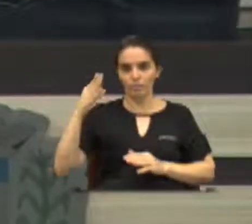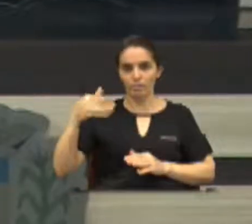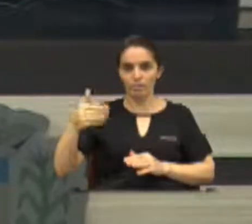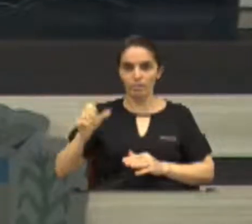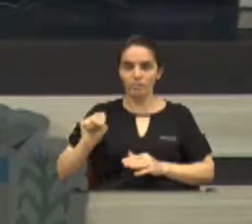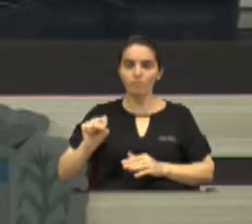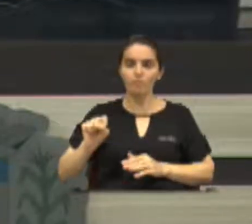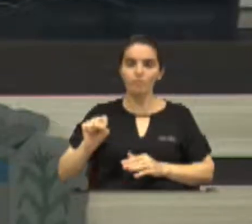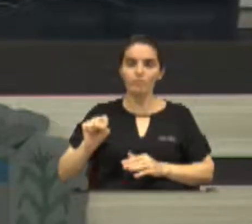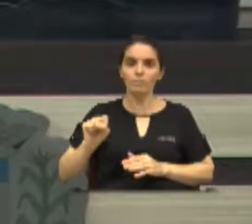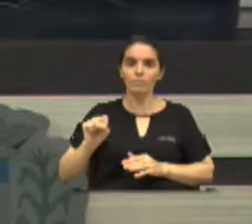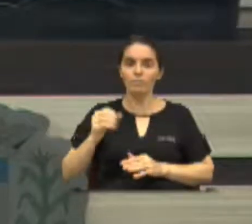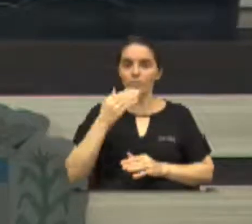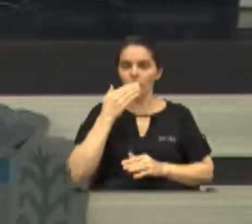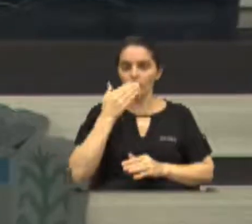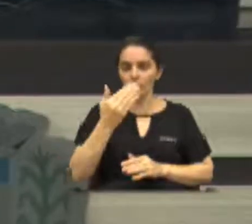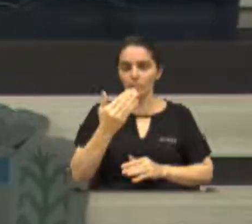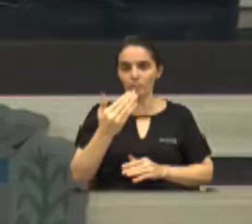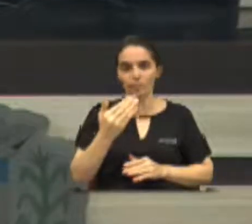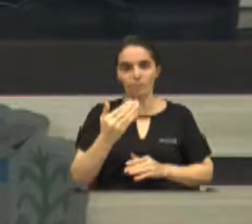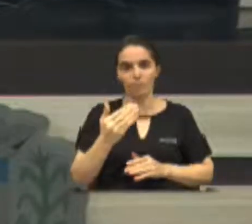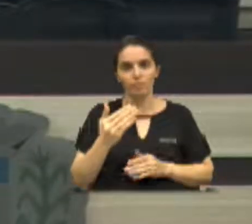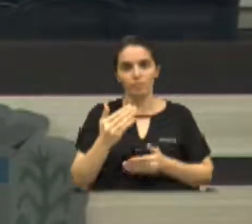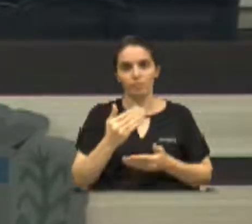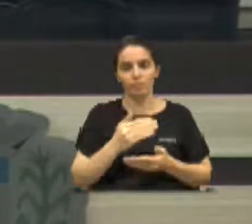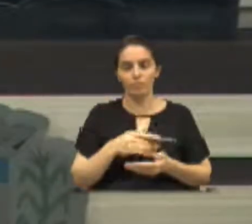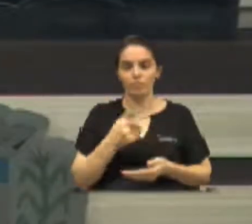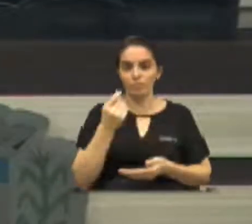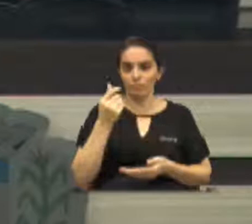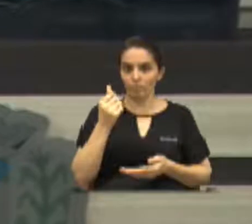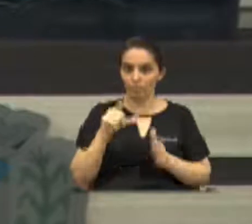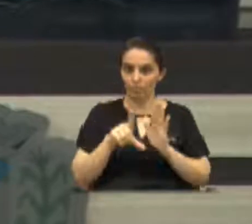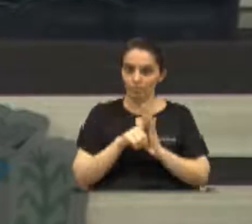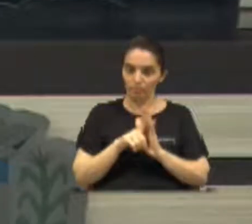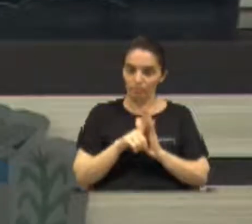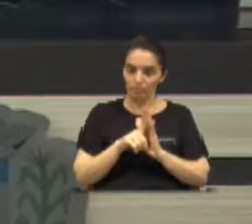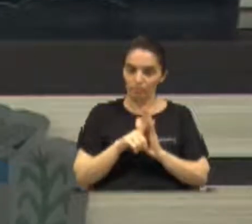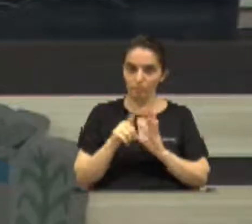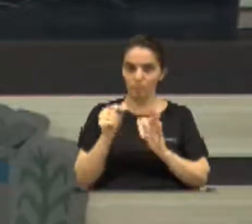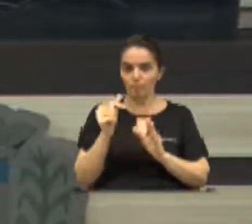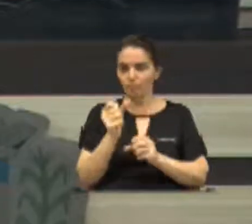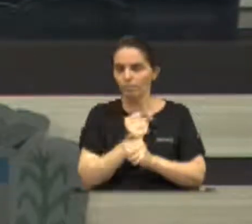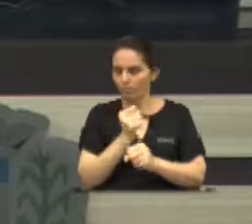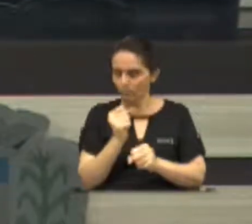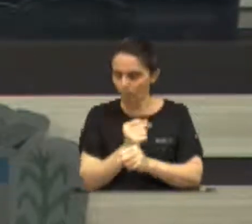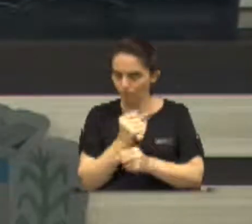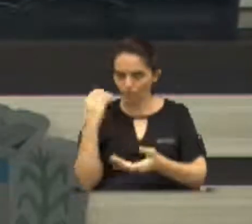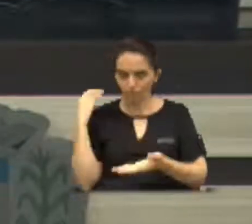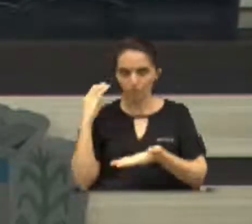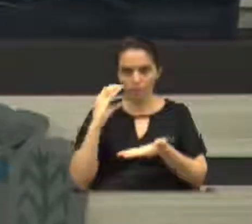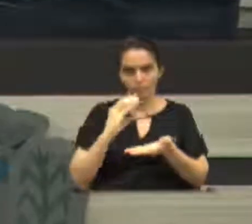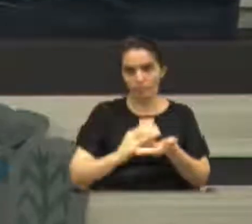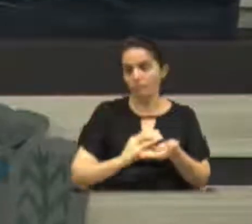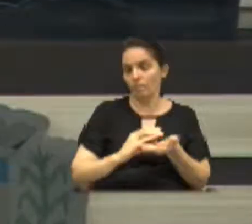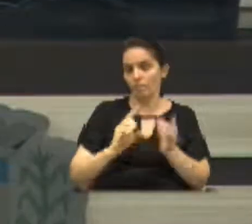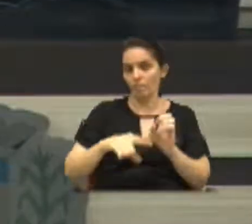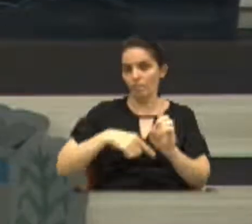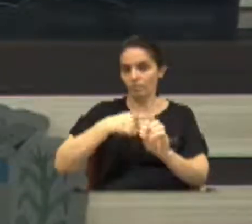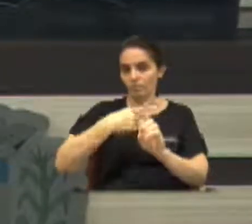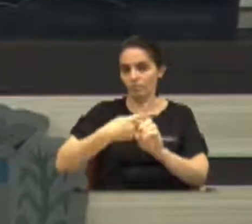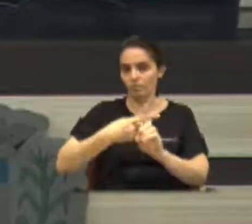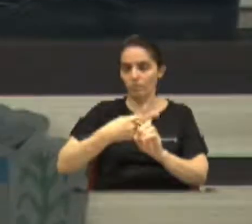53/2018, que solicita abertura de dotação orçamentária na Lei Orçamentária Anual e autorização para crédito